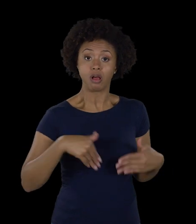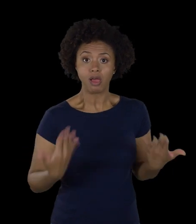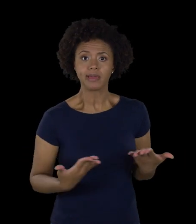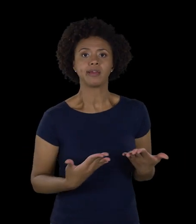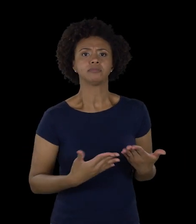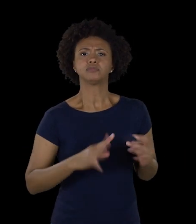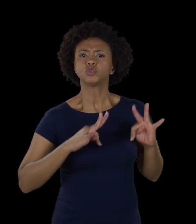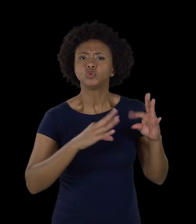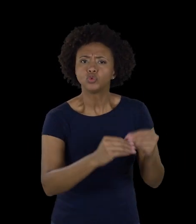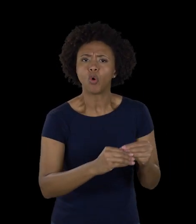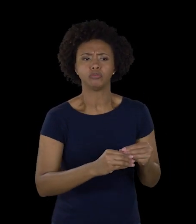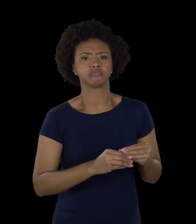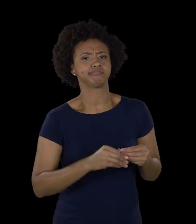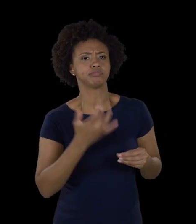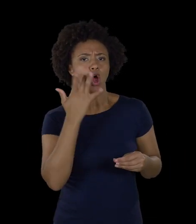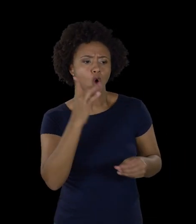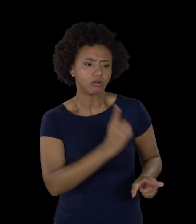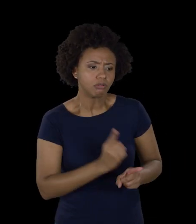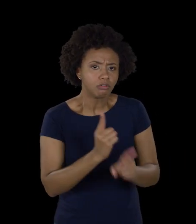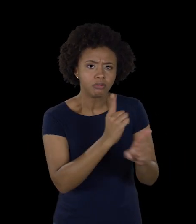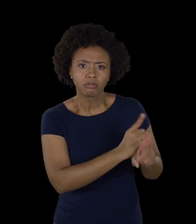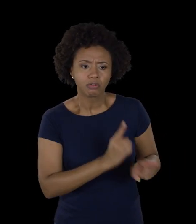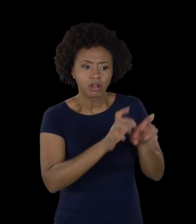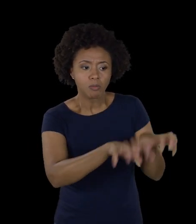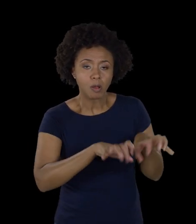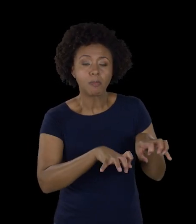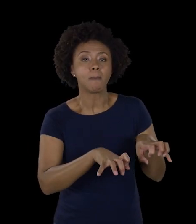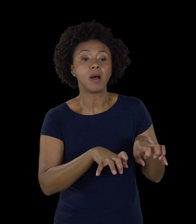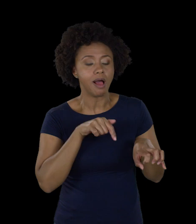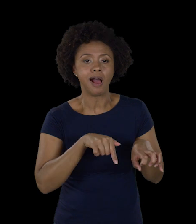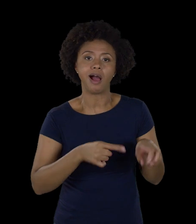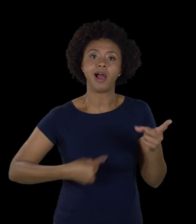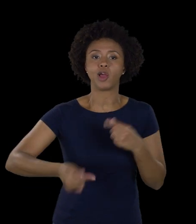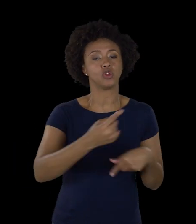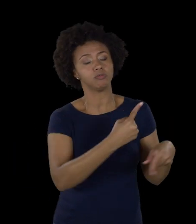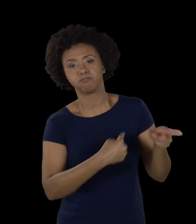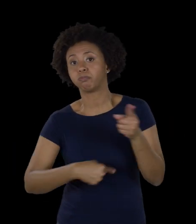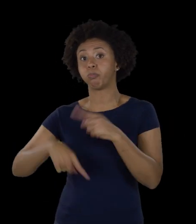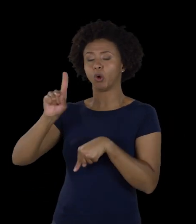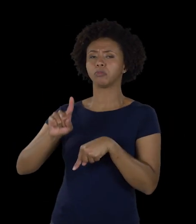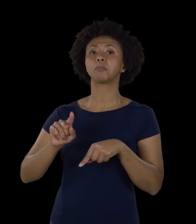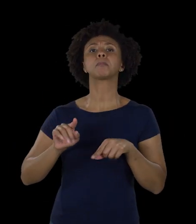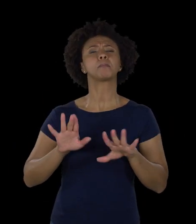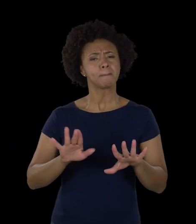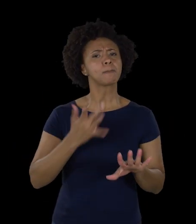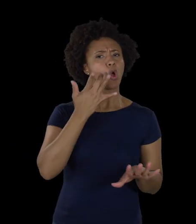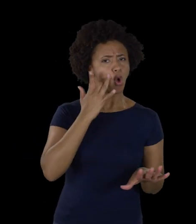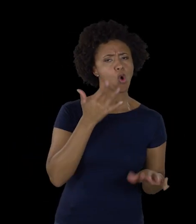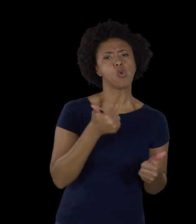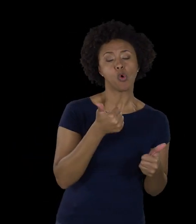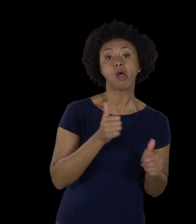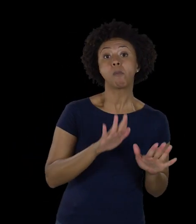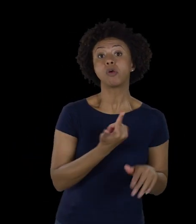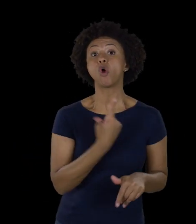proximidade das minas faz com que todo esse eixo se transforme. Mas também, além do ouro,